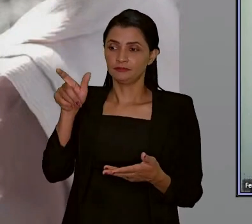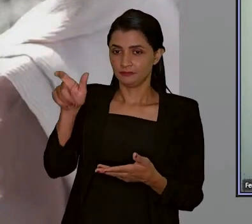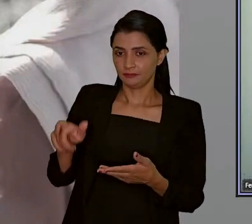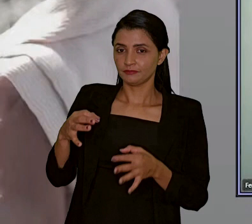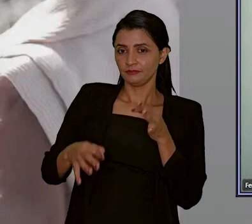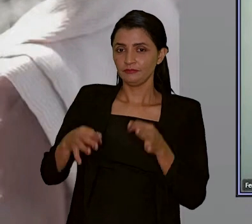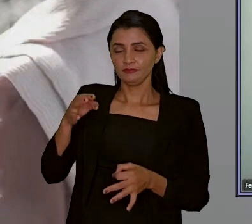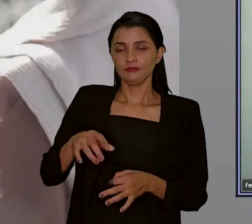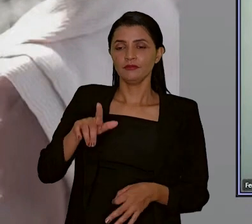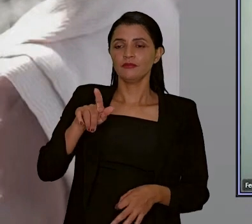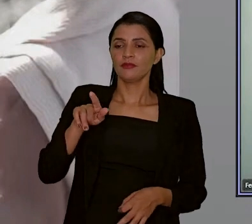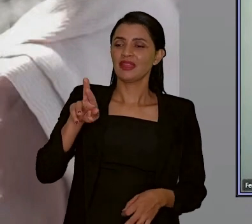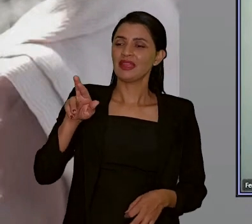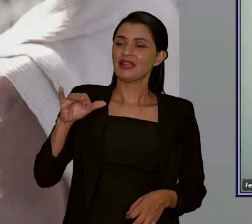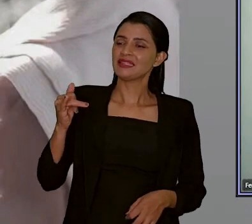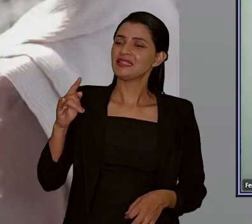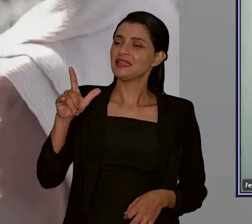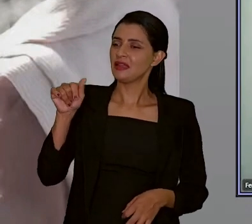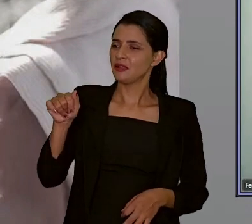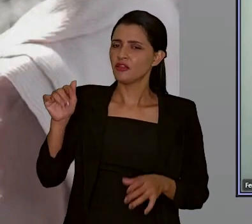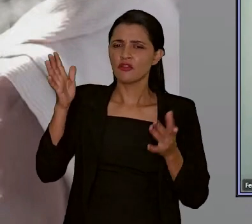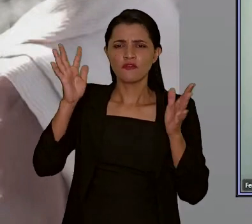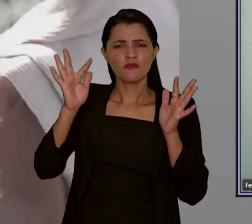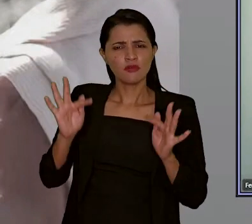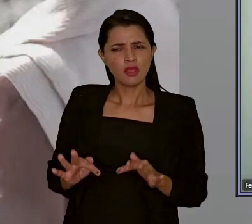sua manifestação e